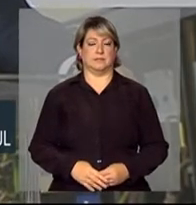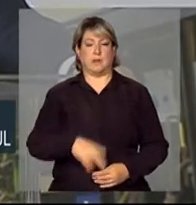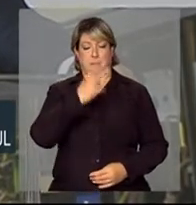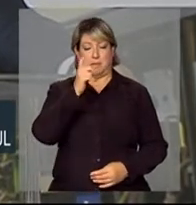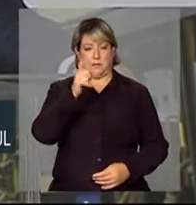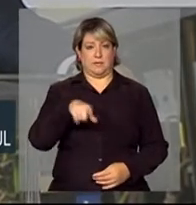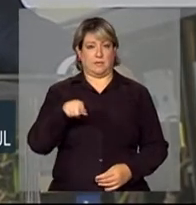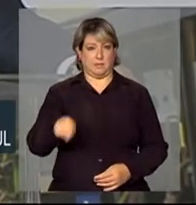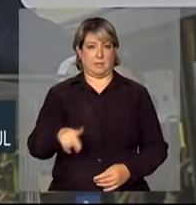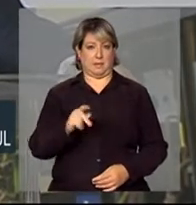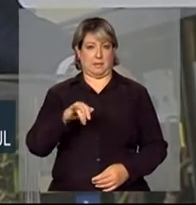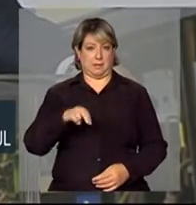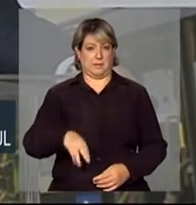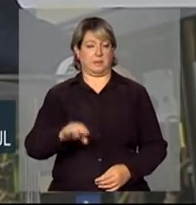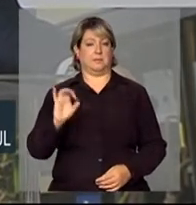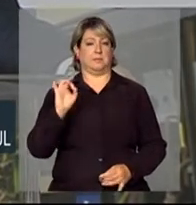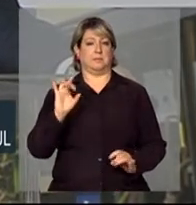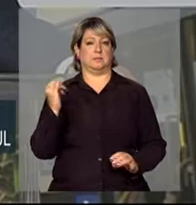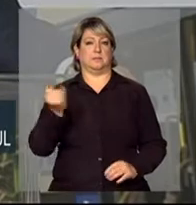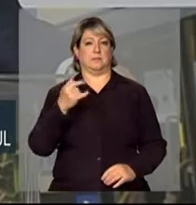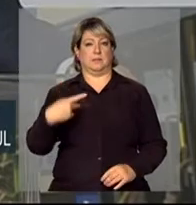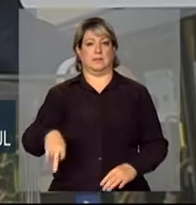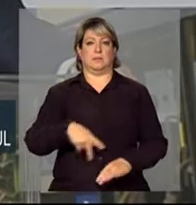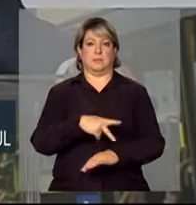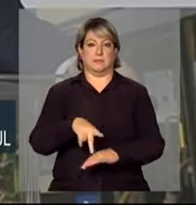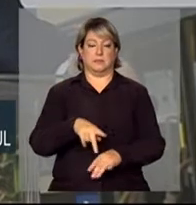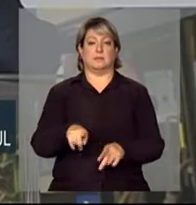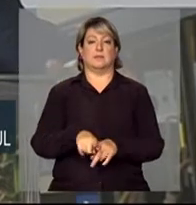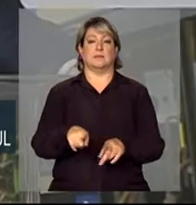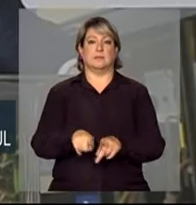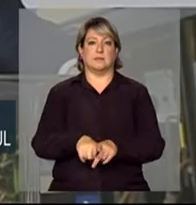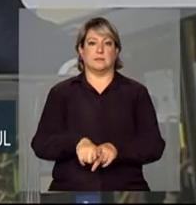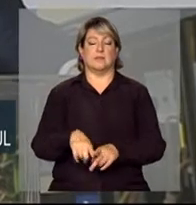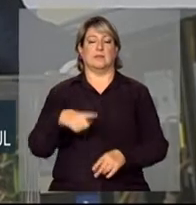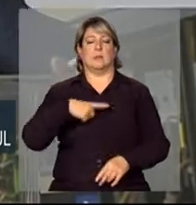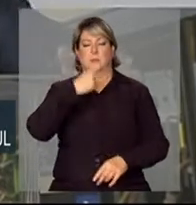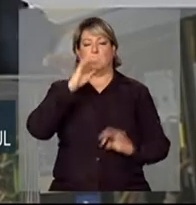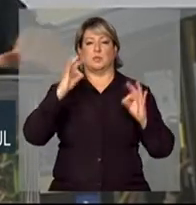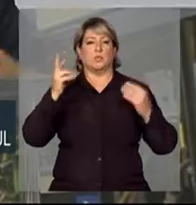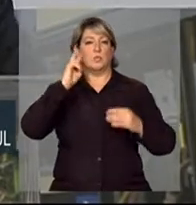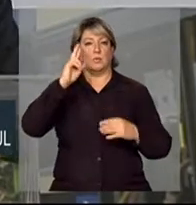Estimado prefeito José Fortunati, primeira-dama Regina Becker, meus secretários,